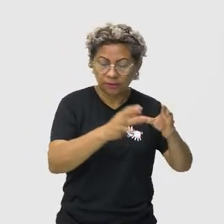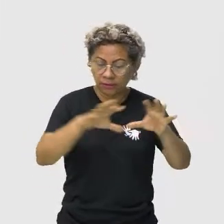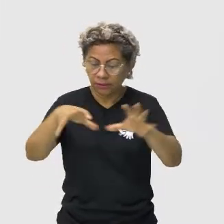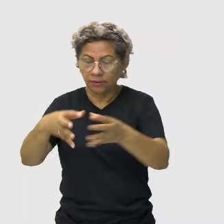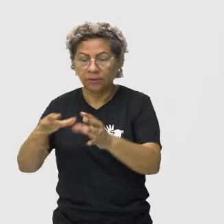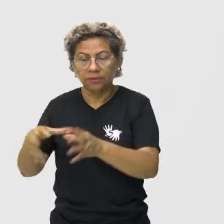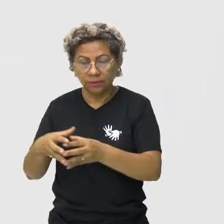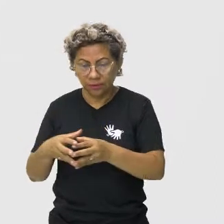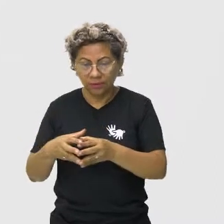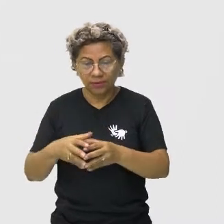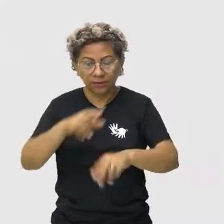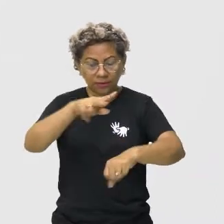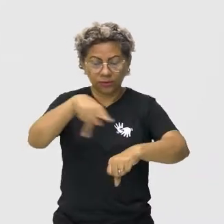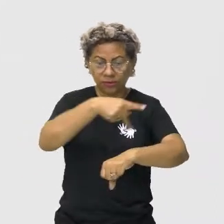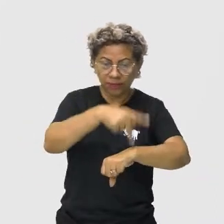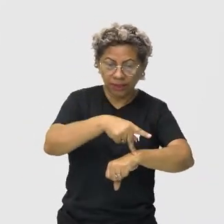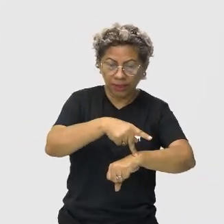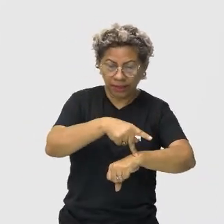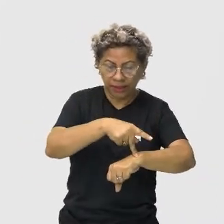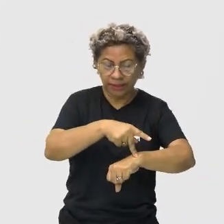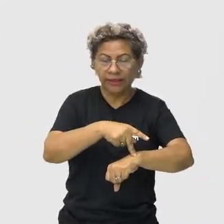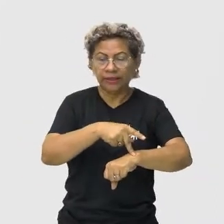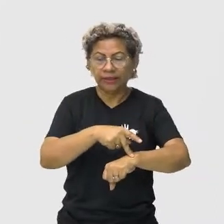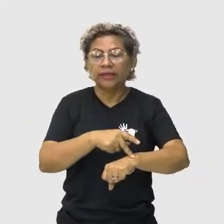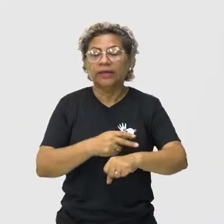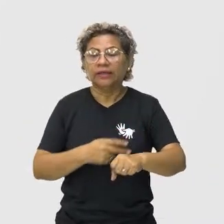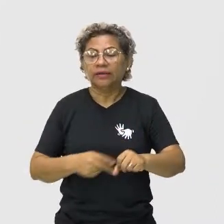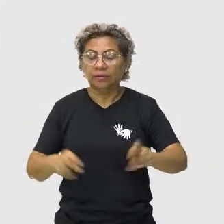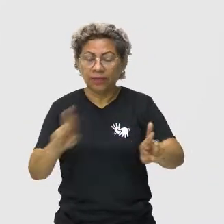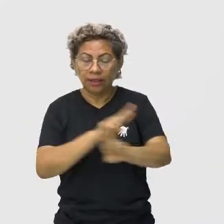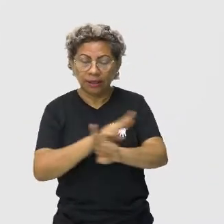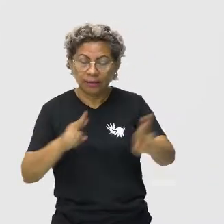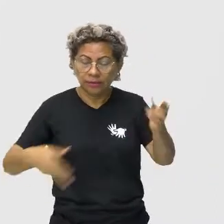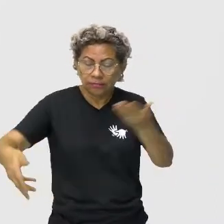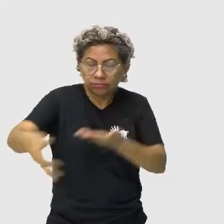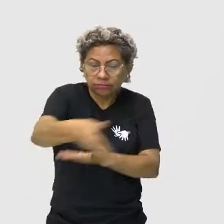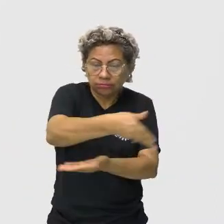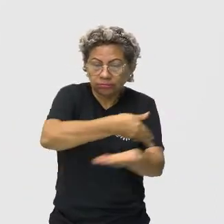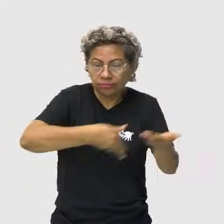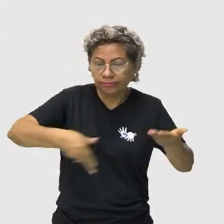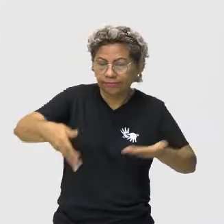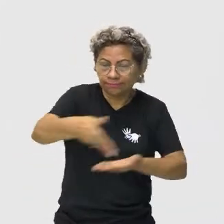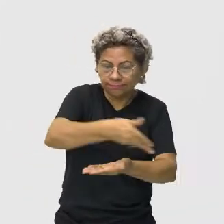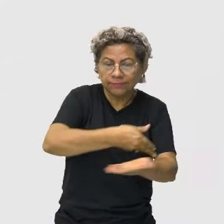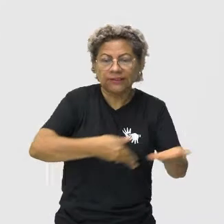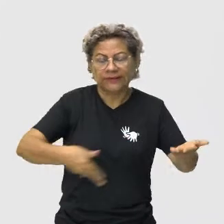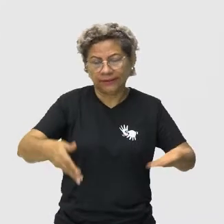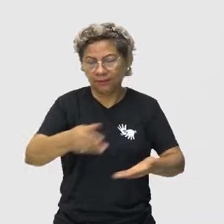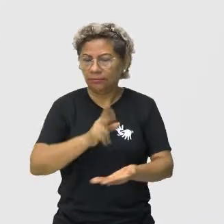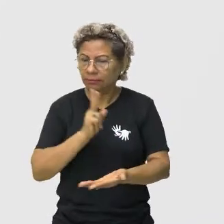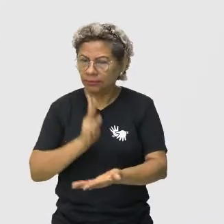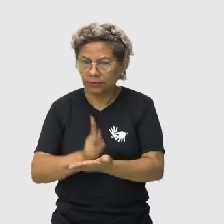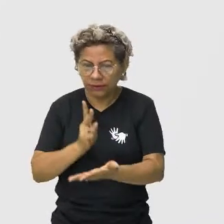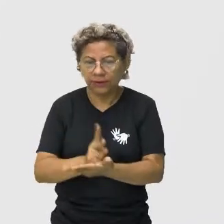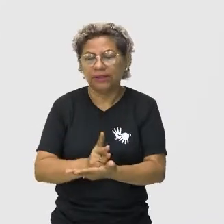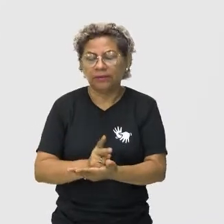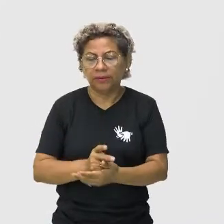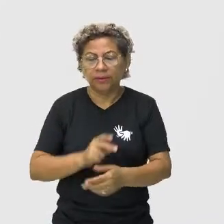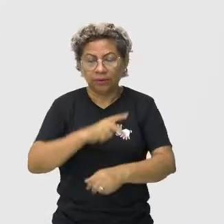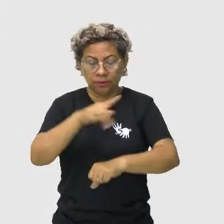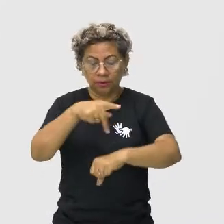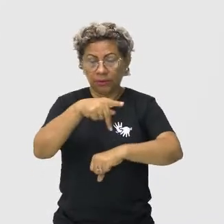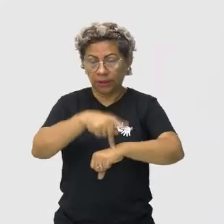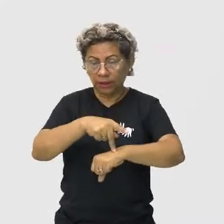a mediação de disputas entre os países signatários que estão assinando ali um